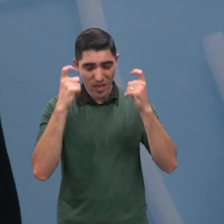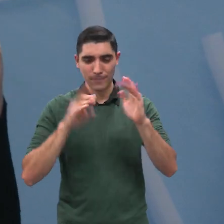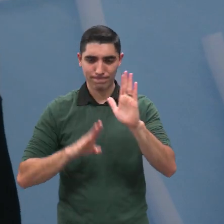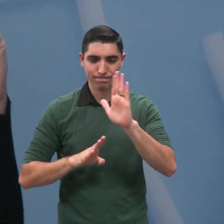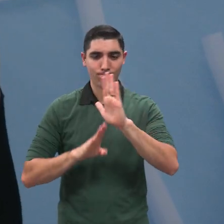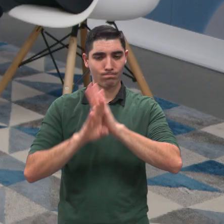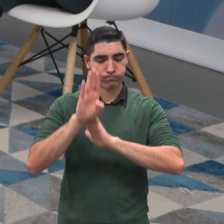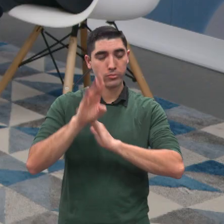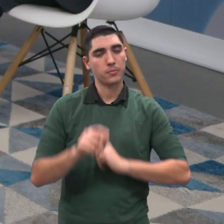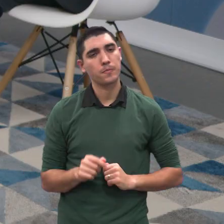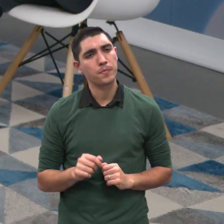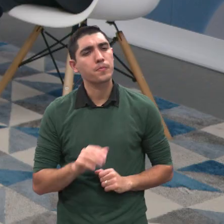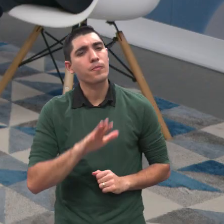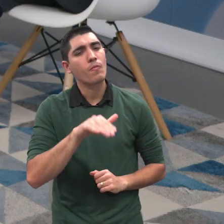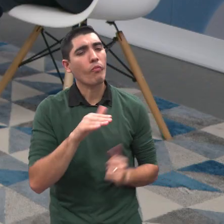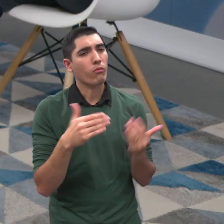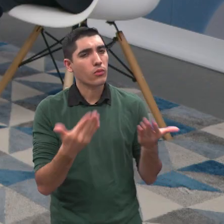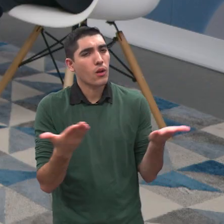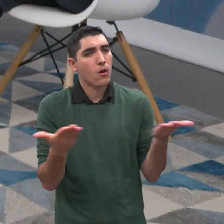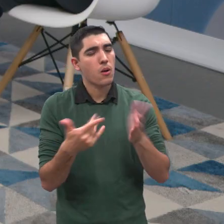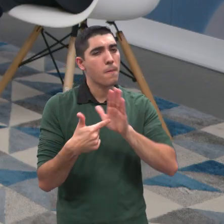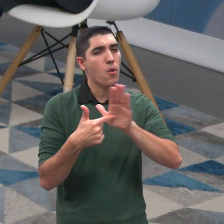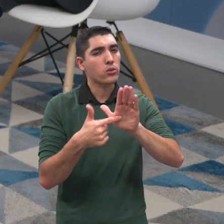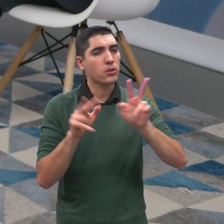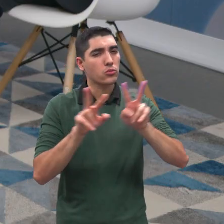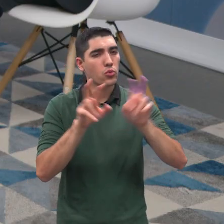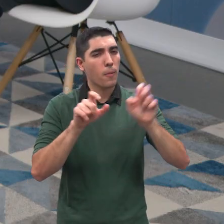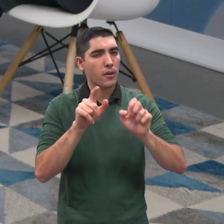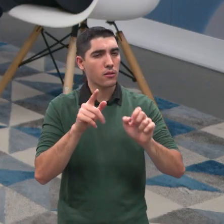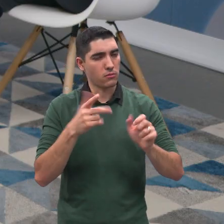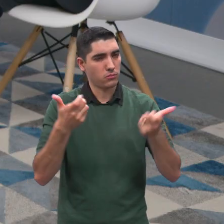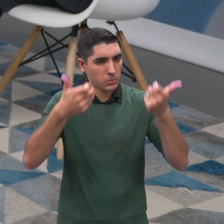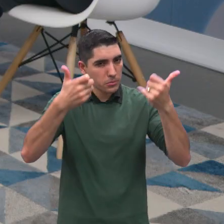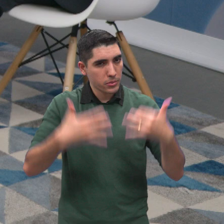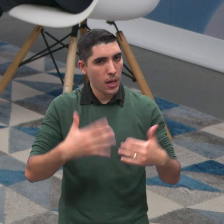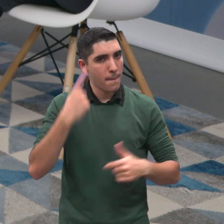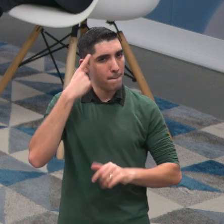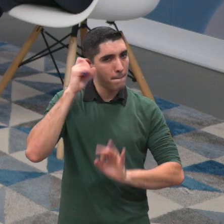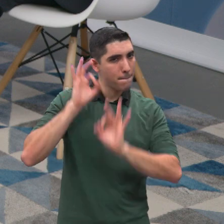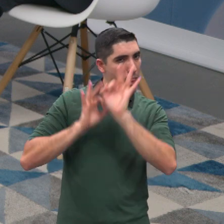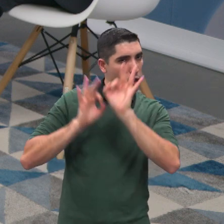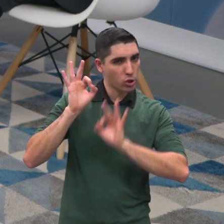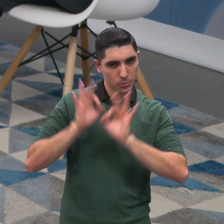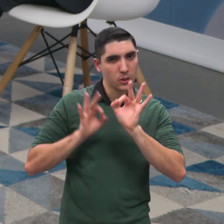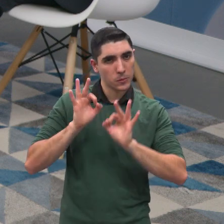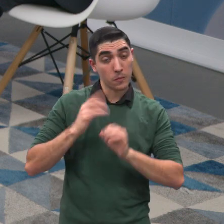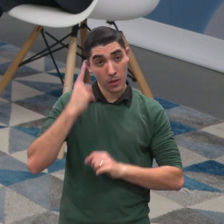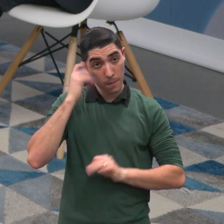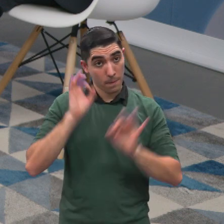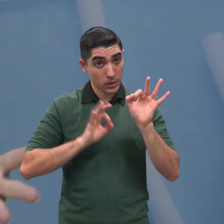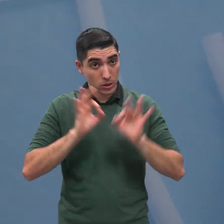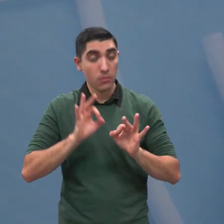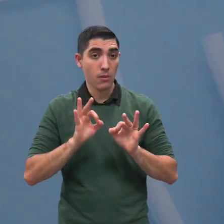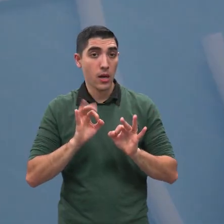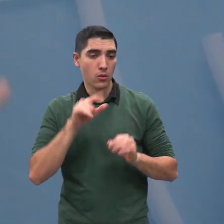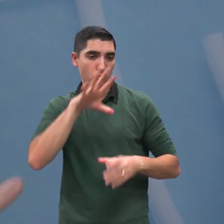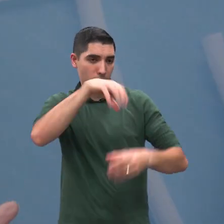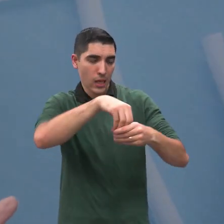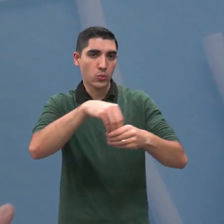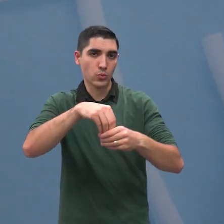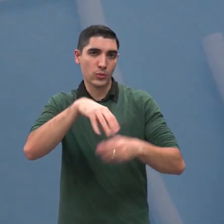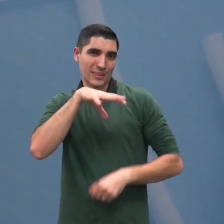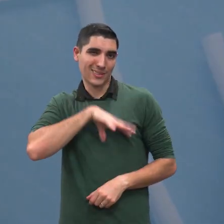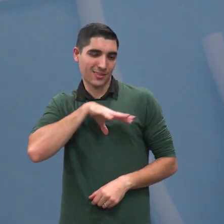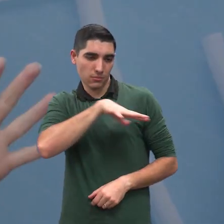Queria voltar nesse bloco falando sobre o planejamento, né, que a gente falou um pouquinho no começo. O planejamento